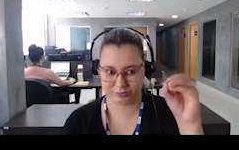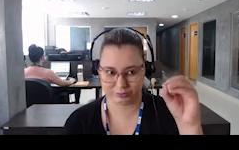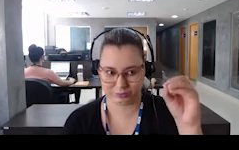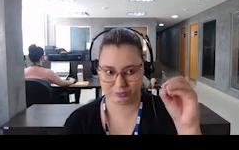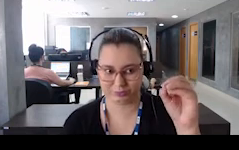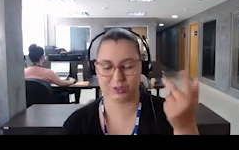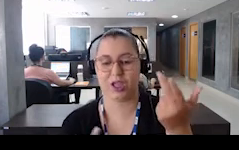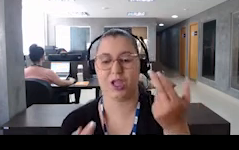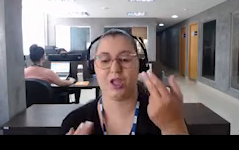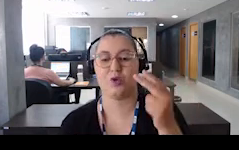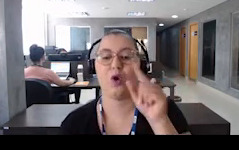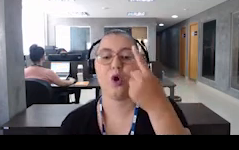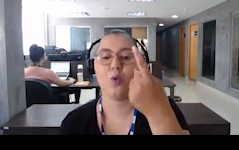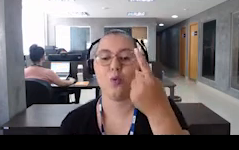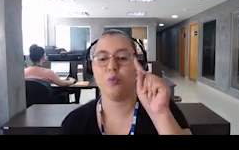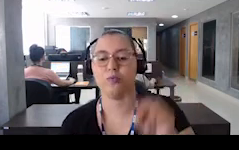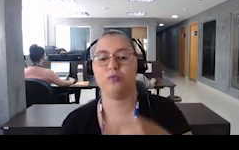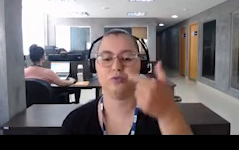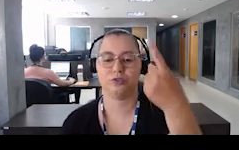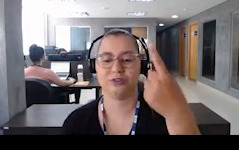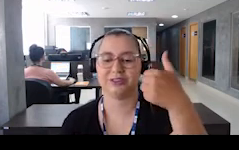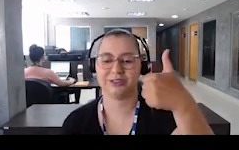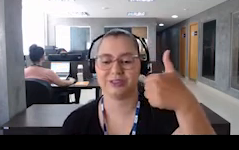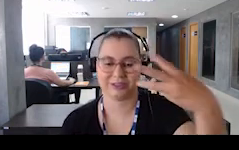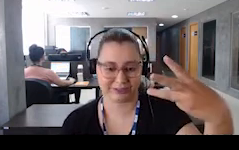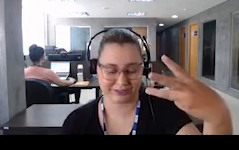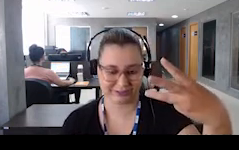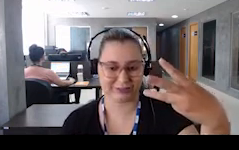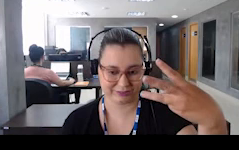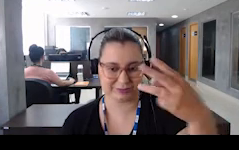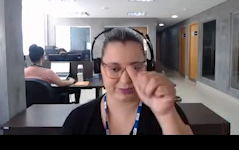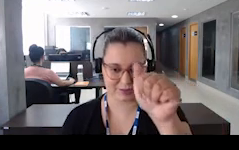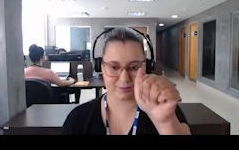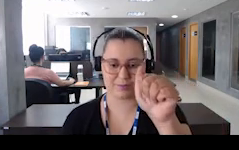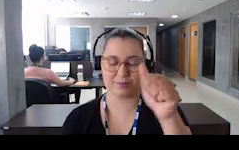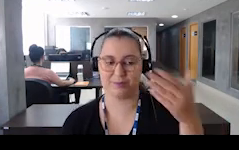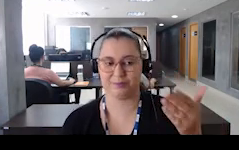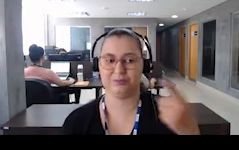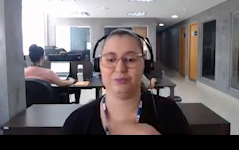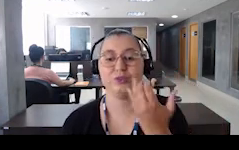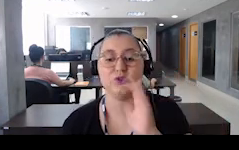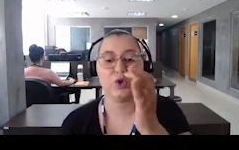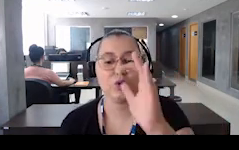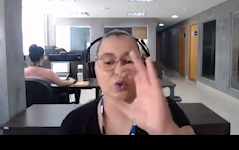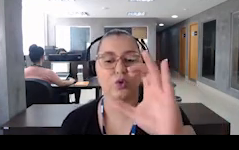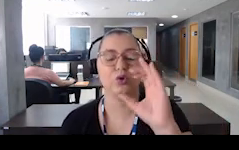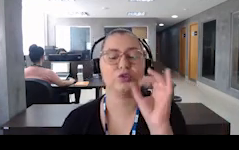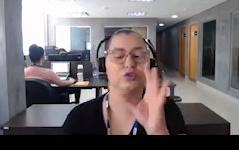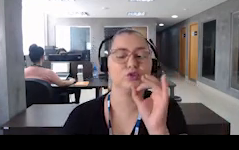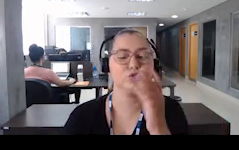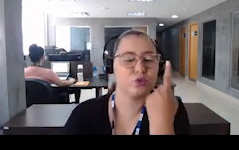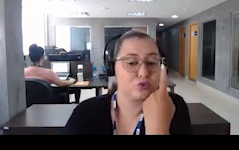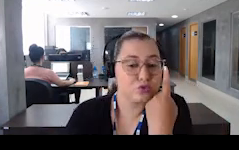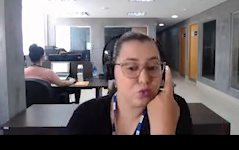220. É igual a 1,13. 1,13 ampere. Então, essa é a corrente de quê? De